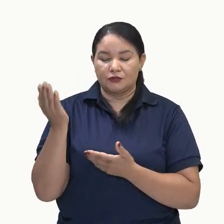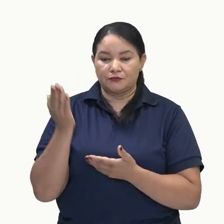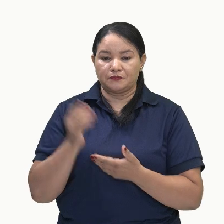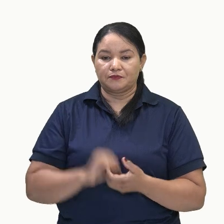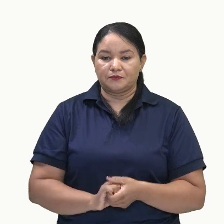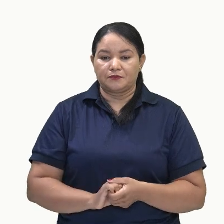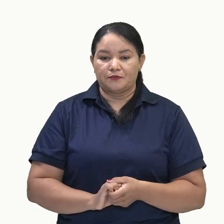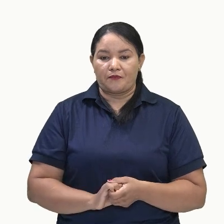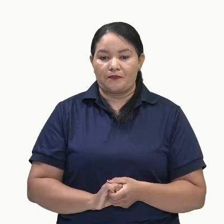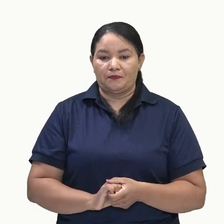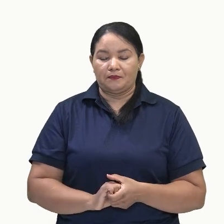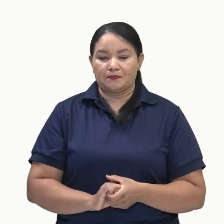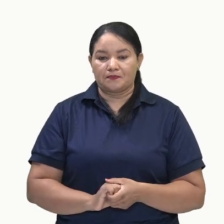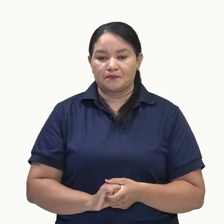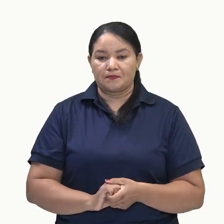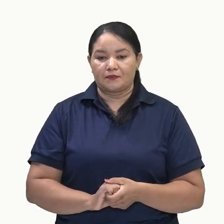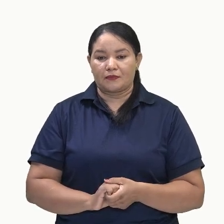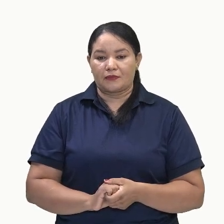ainda.